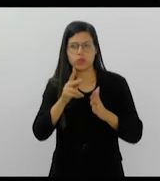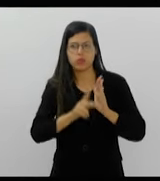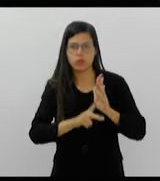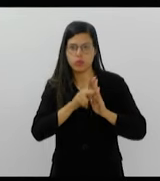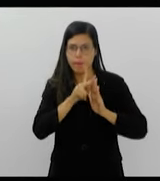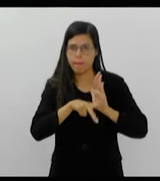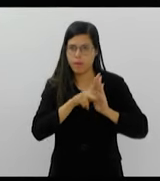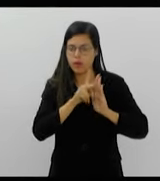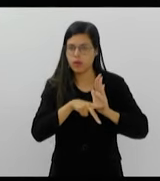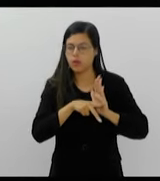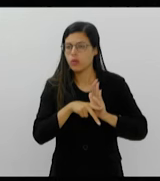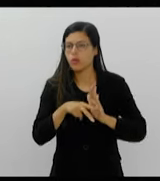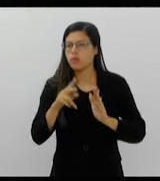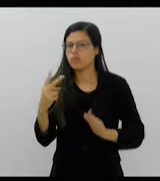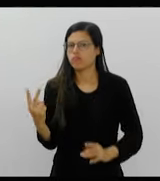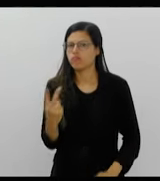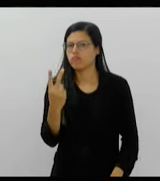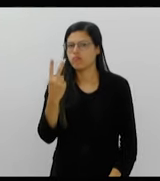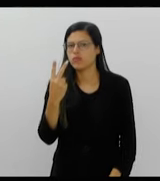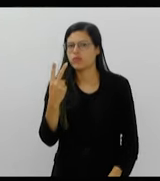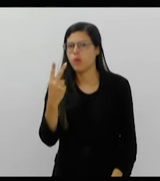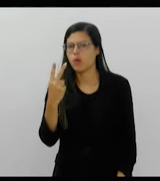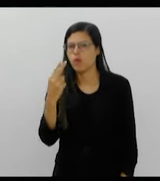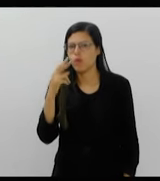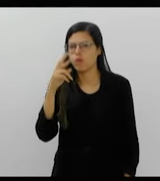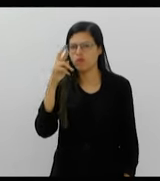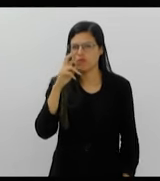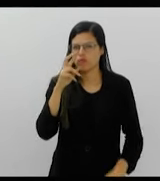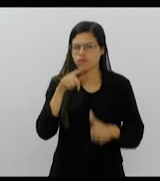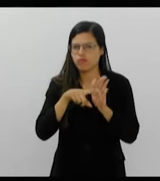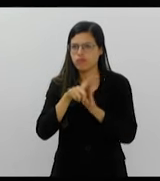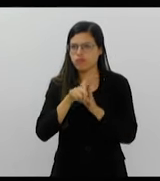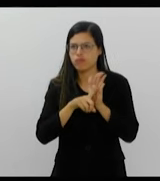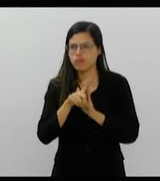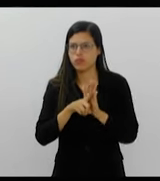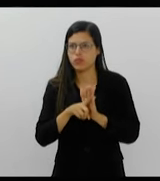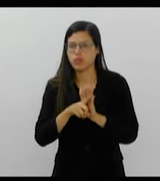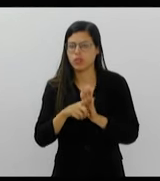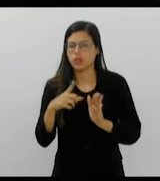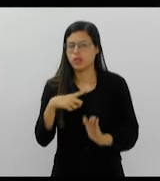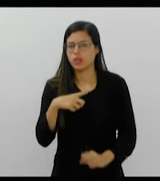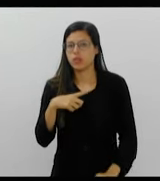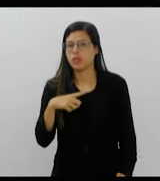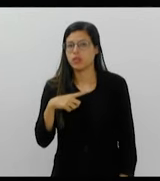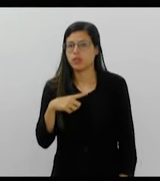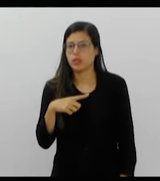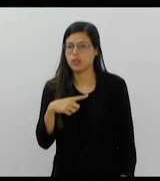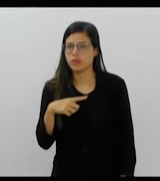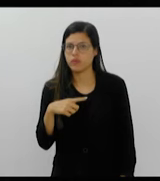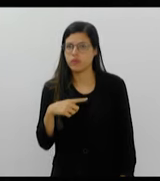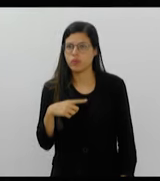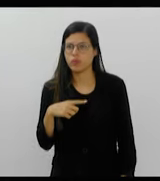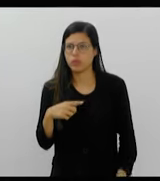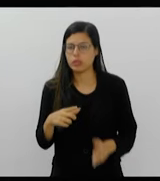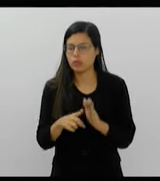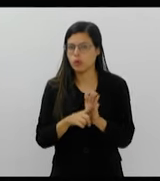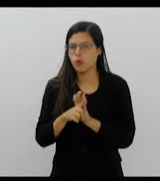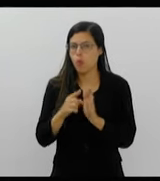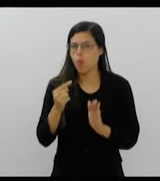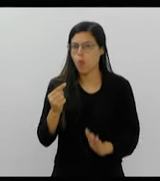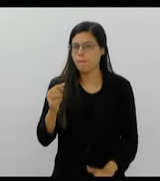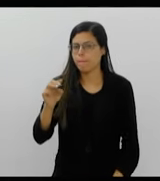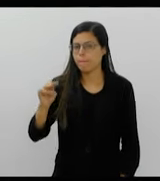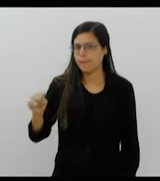foi revisto e simulado e se alcançou uma projeção de